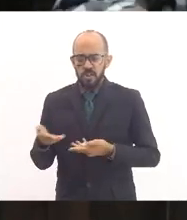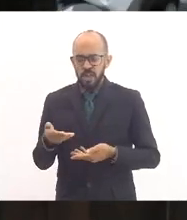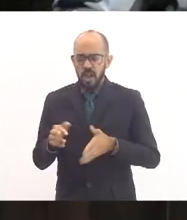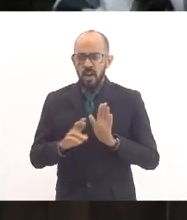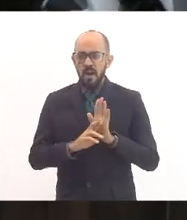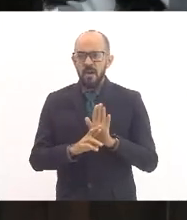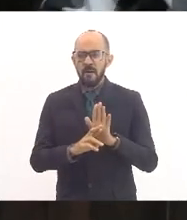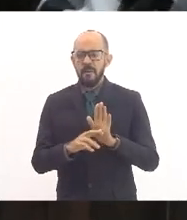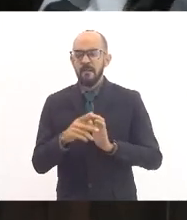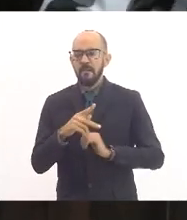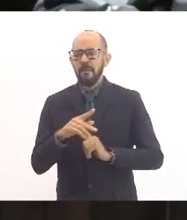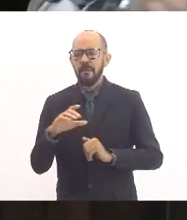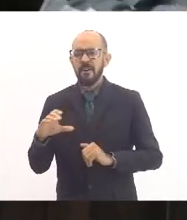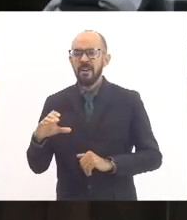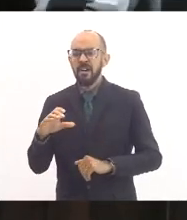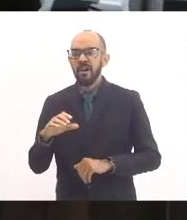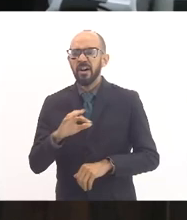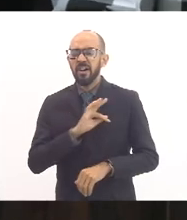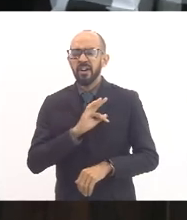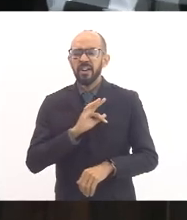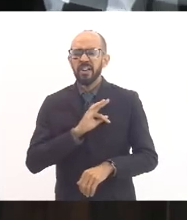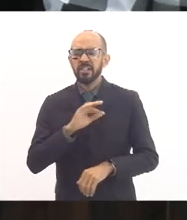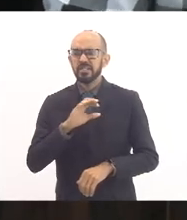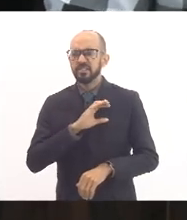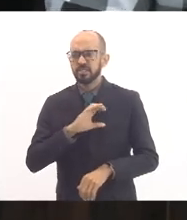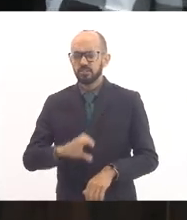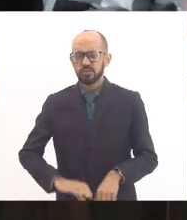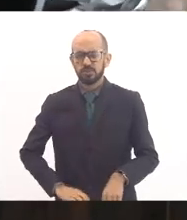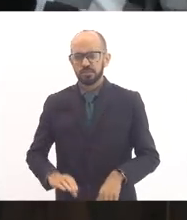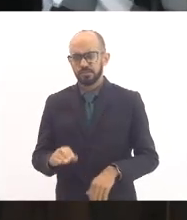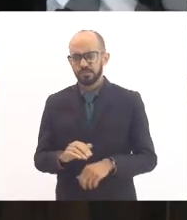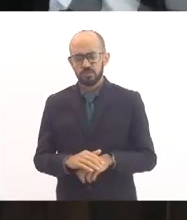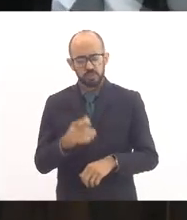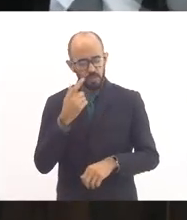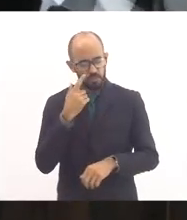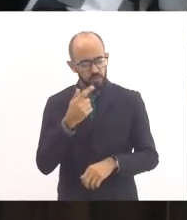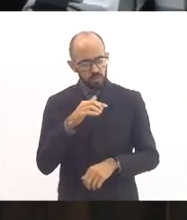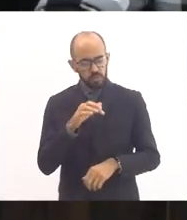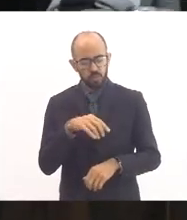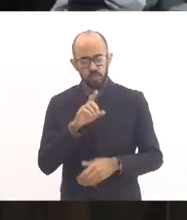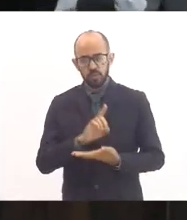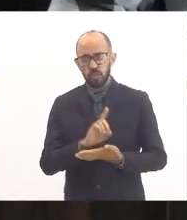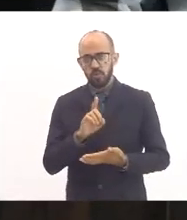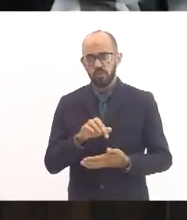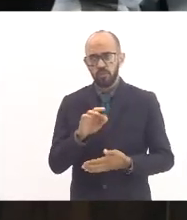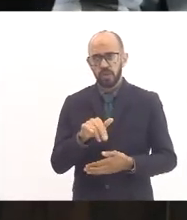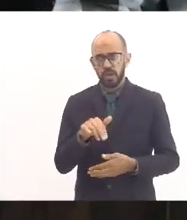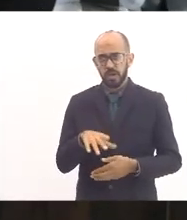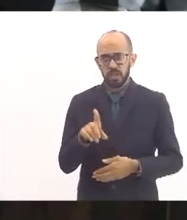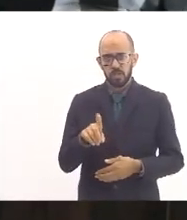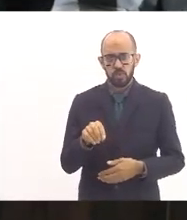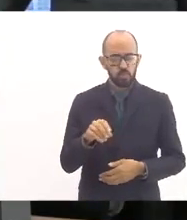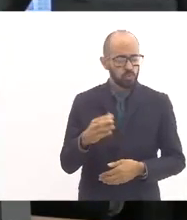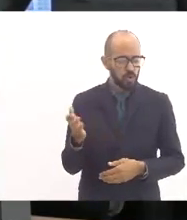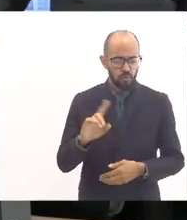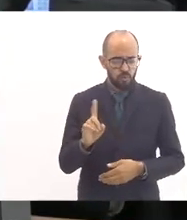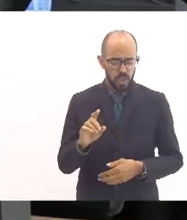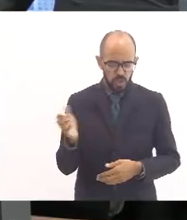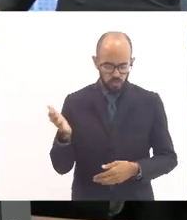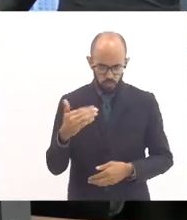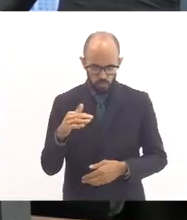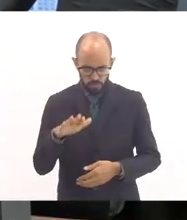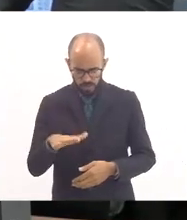já já vi aí que Dr Fernando não se encontram Secretaria de Estado da Polícia Civil mas saber quem vai